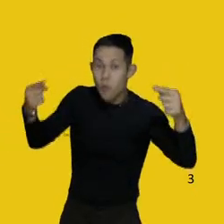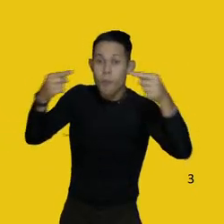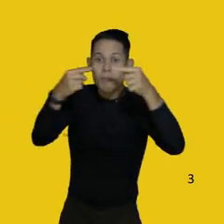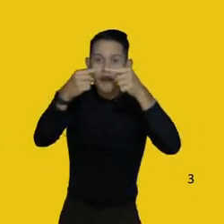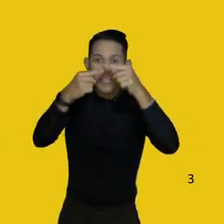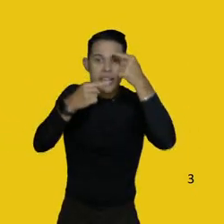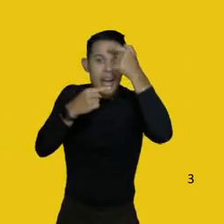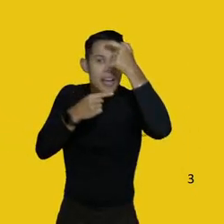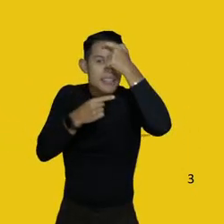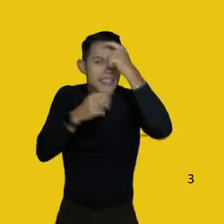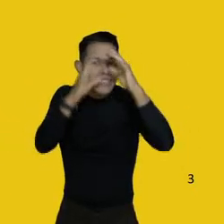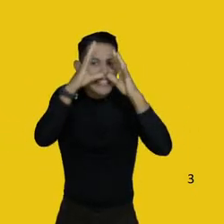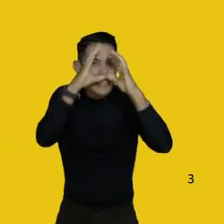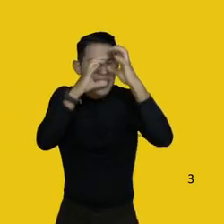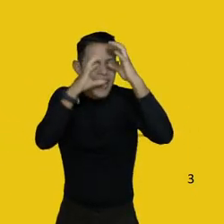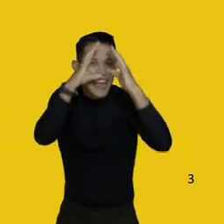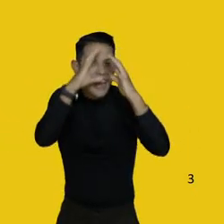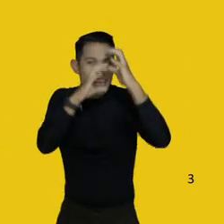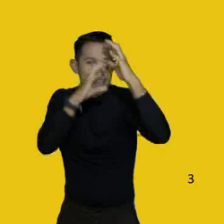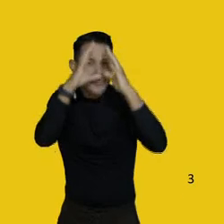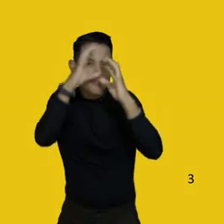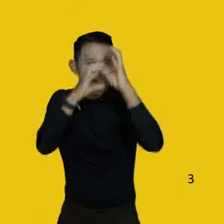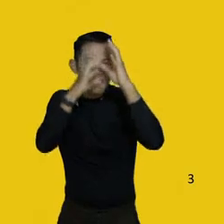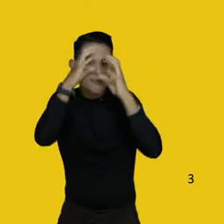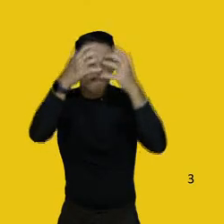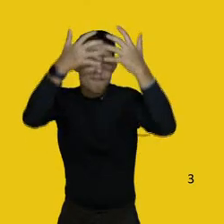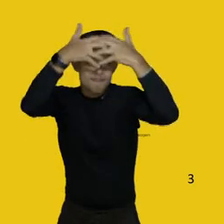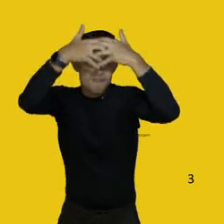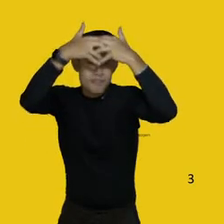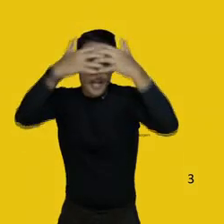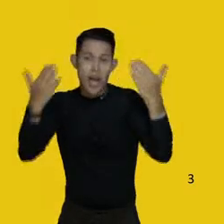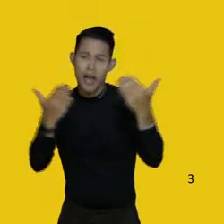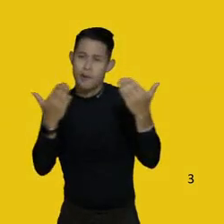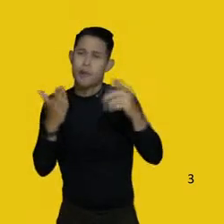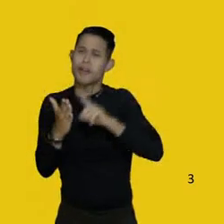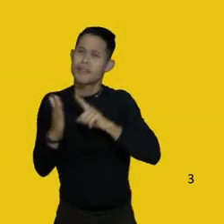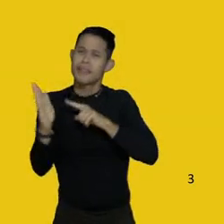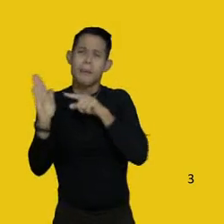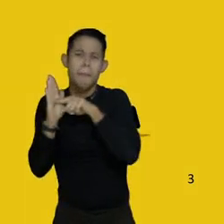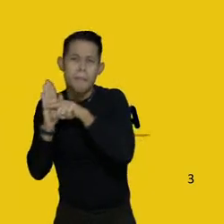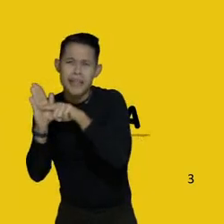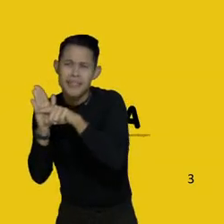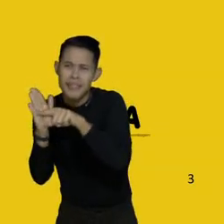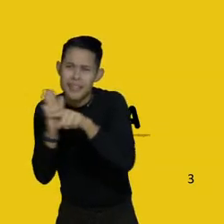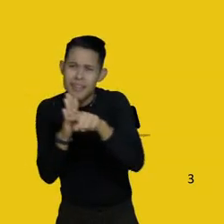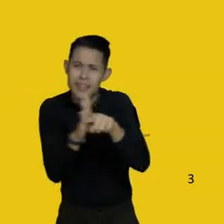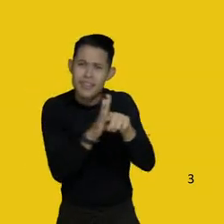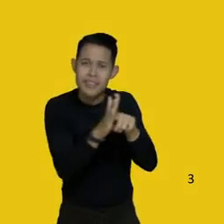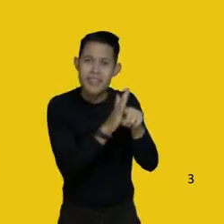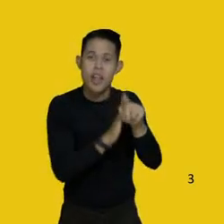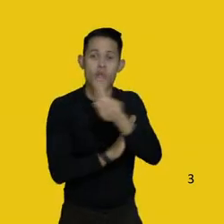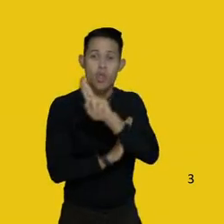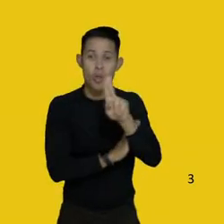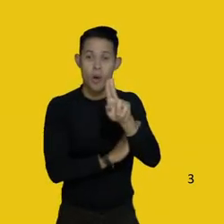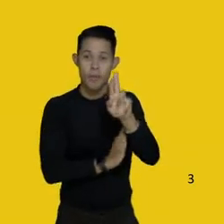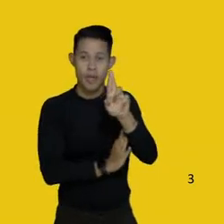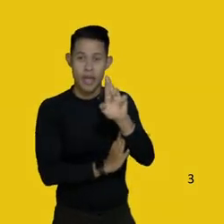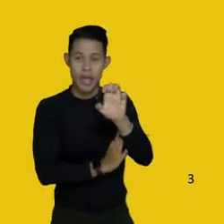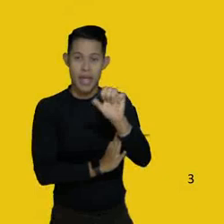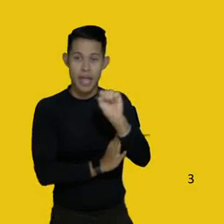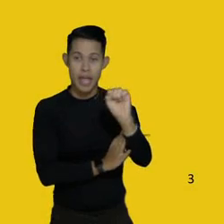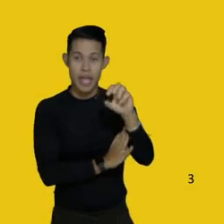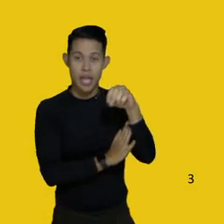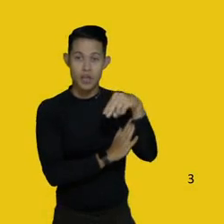né então existe muitas pesquisas agora com ressonância magnética funcional onde assim a criança